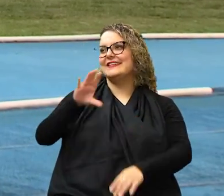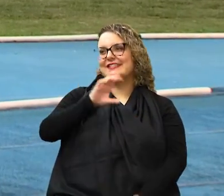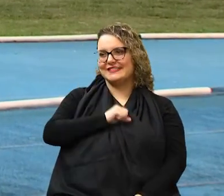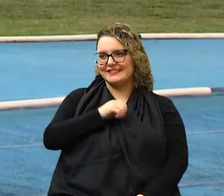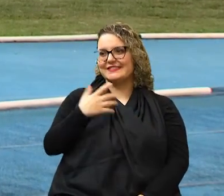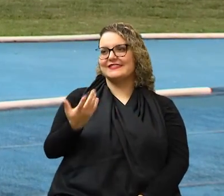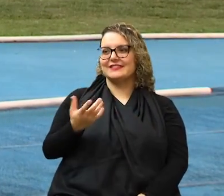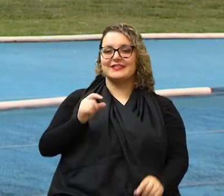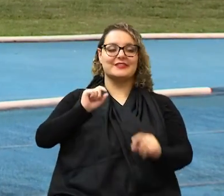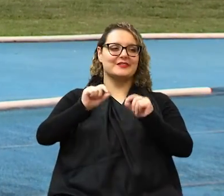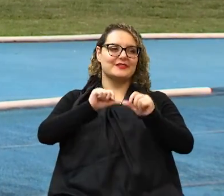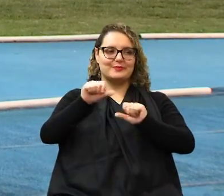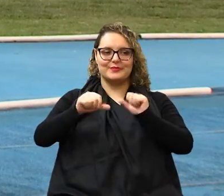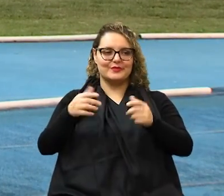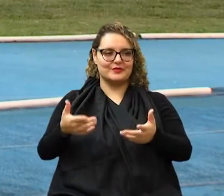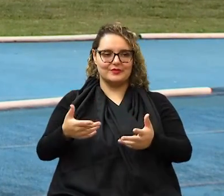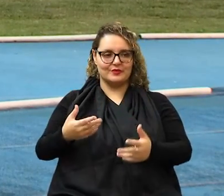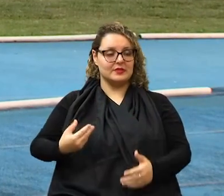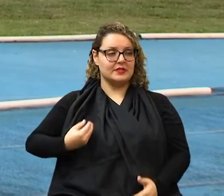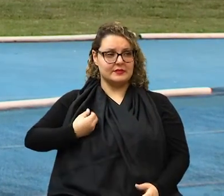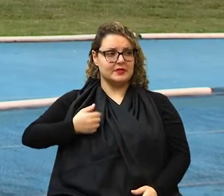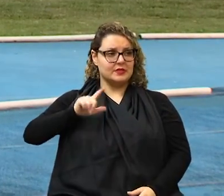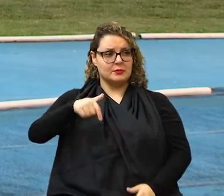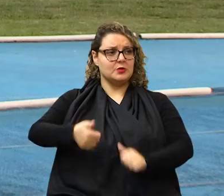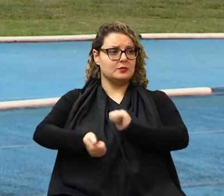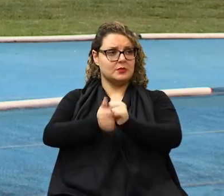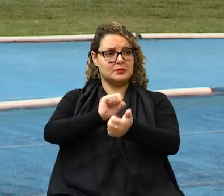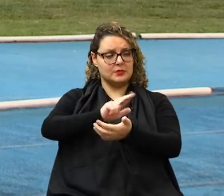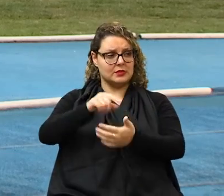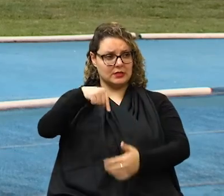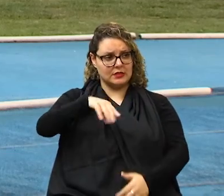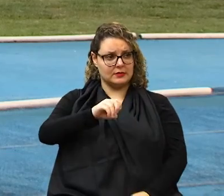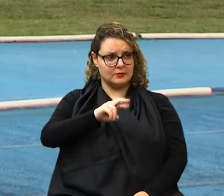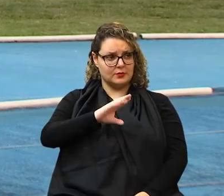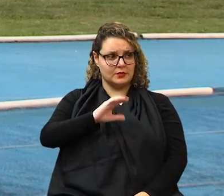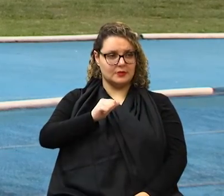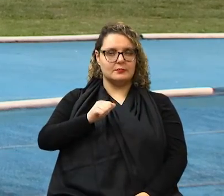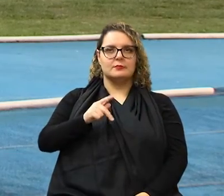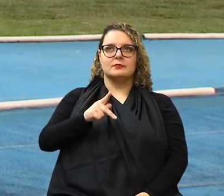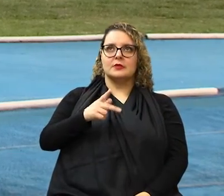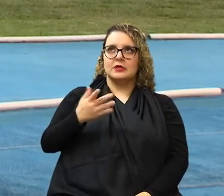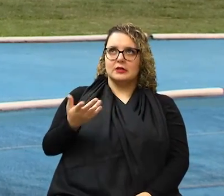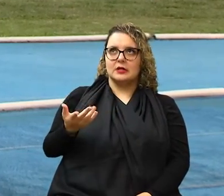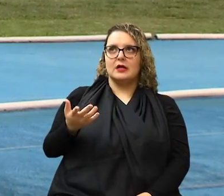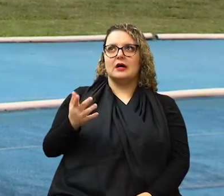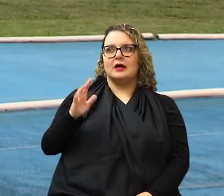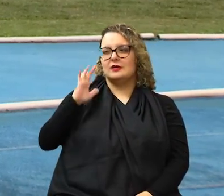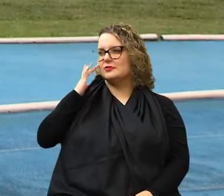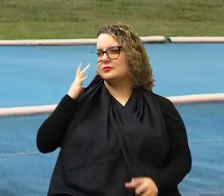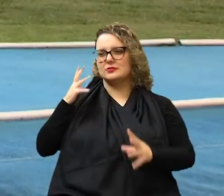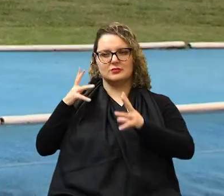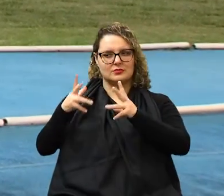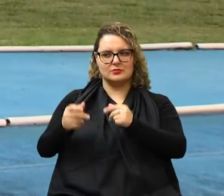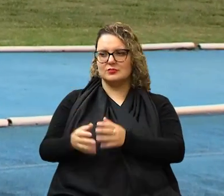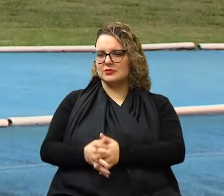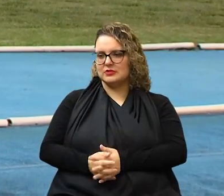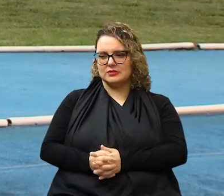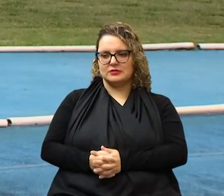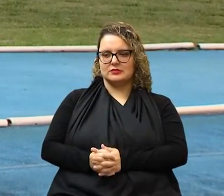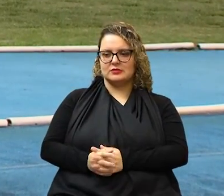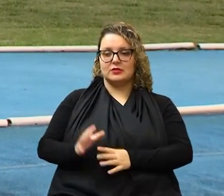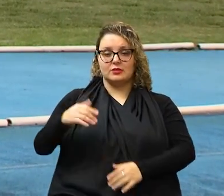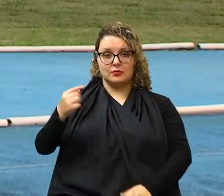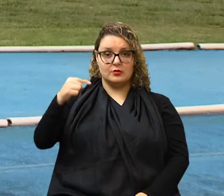gosto. E o que mudou na sua vida depois que você começou a praticar atletismo aqui na Orcamp? Eu acho que tudo, assim,